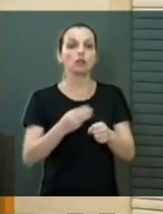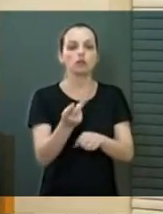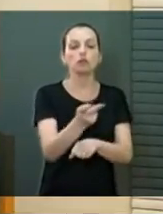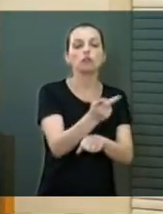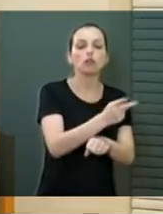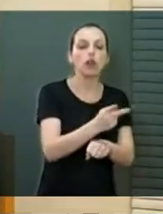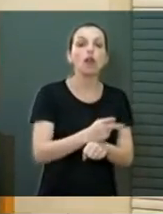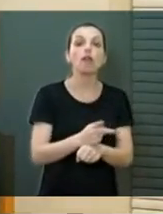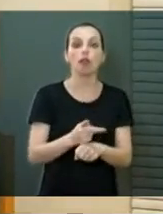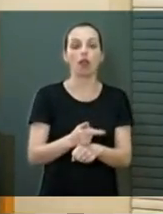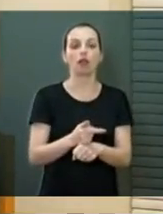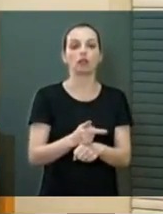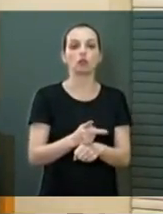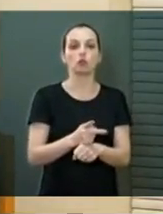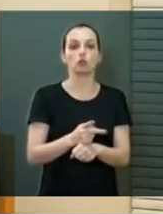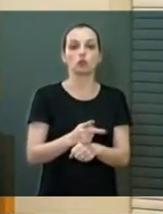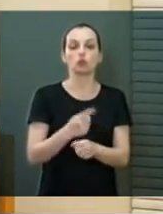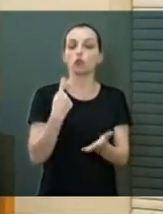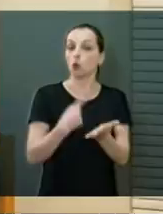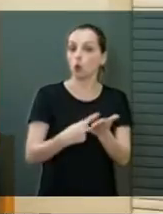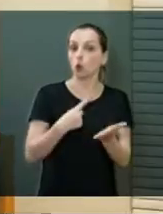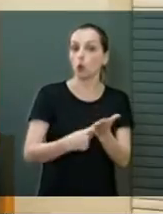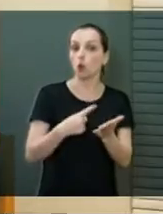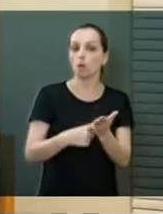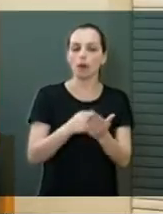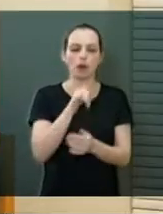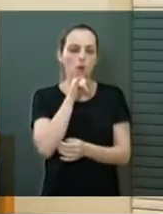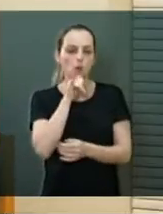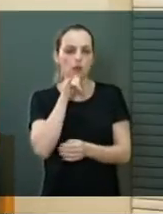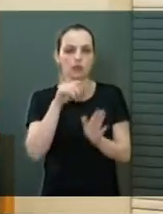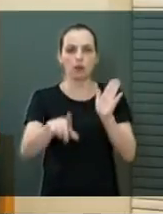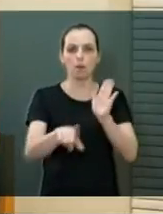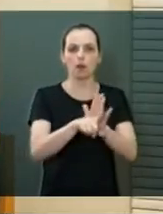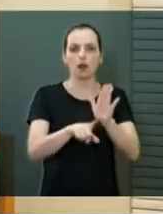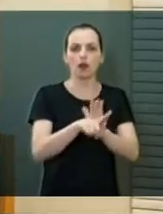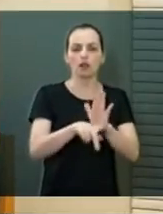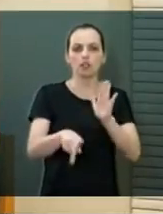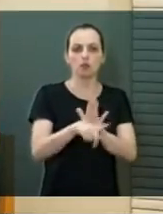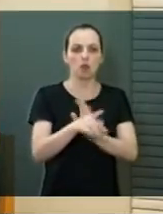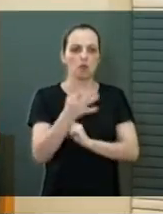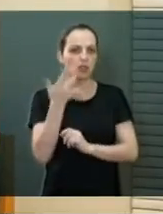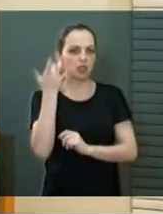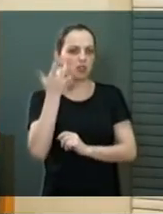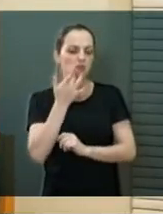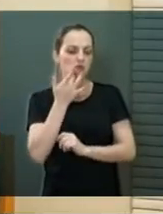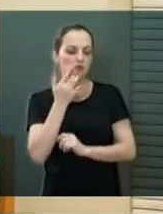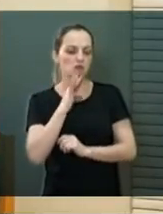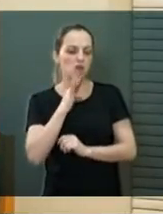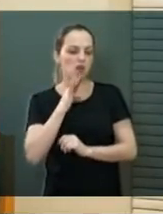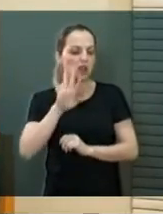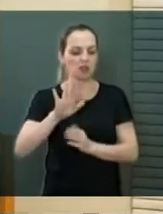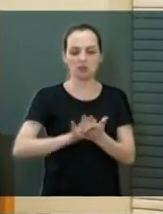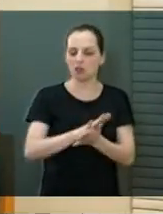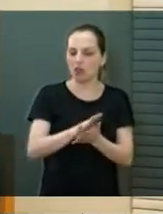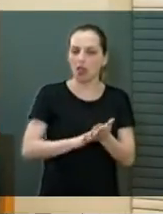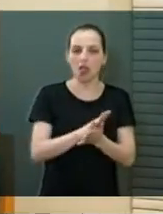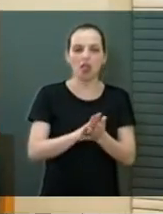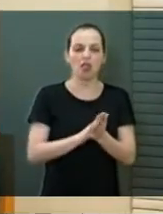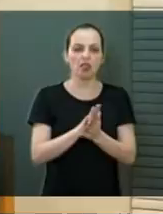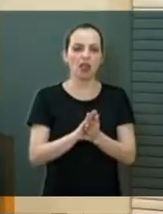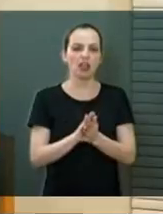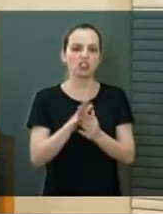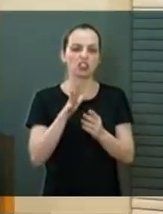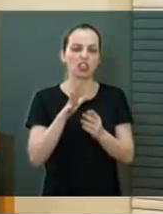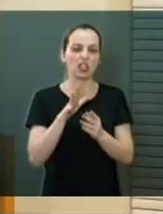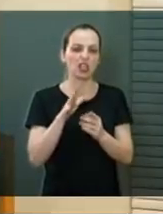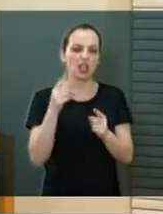cumpridas? Pego como exemplo algumas leis que muitos de nós, algumas, nem conhecemos. Leis que perturbam o sossego público,